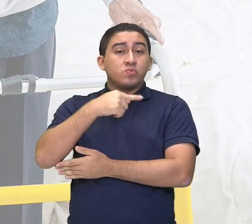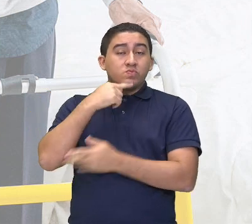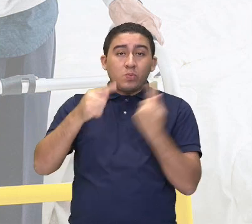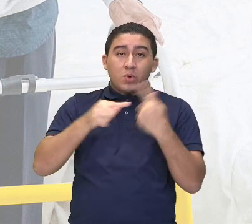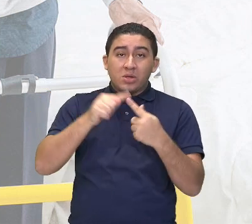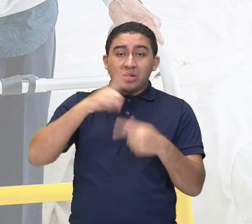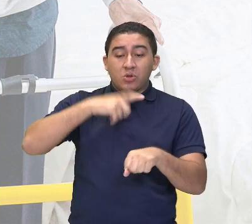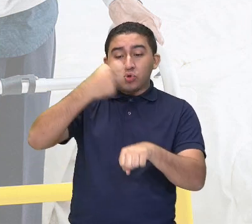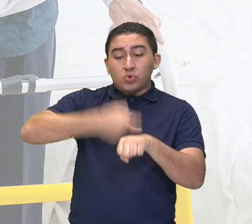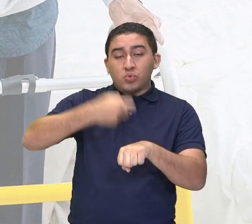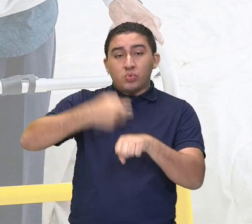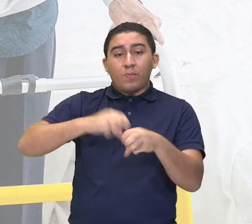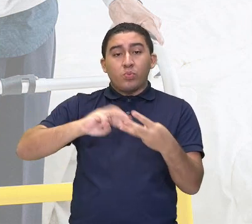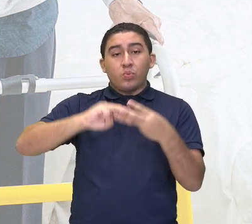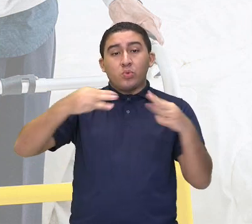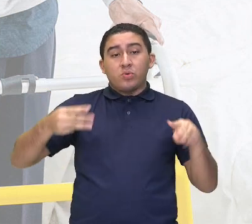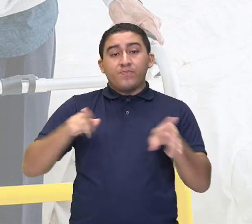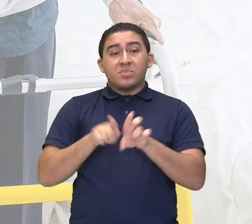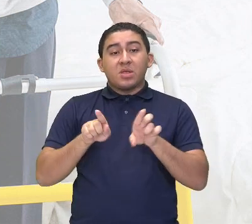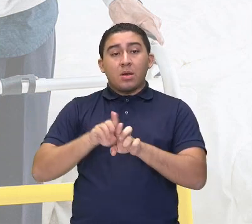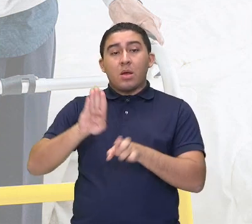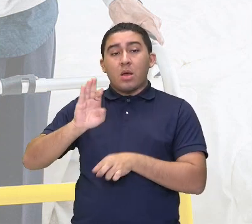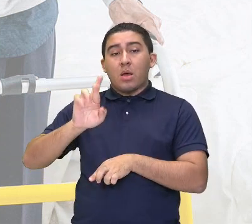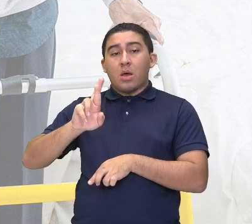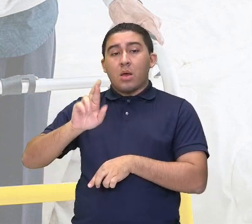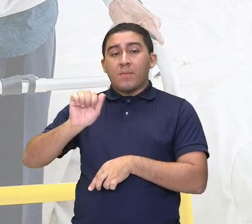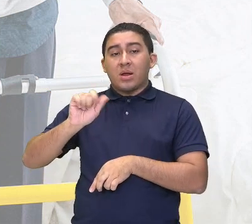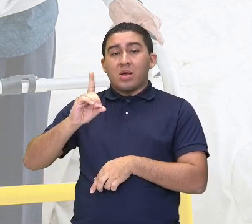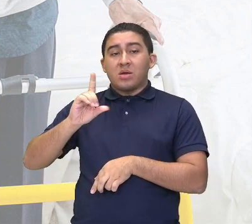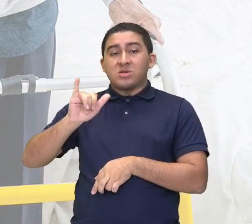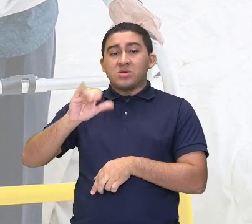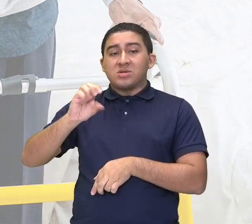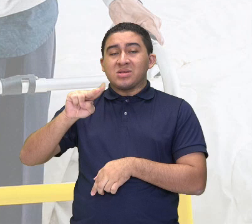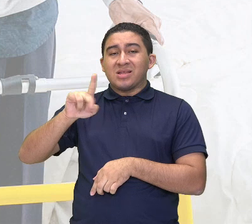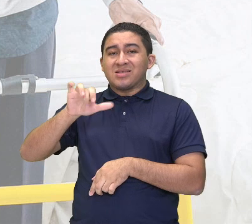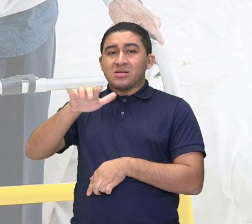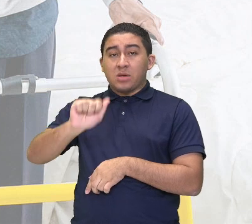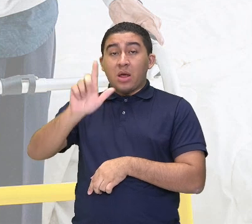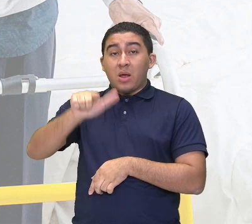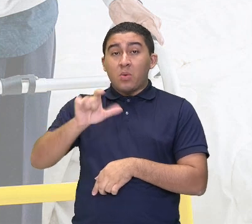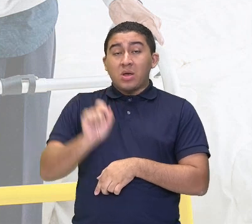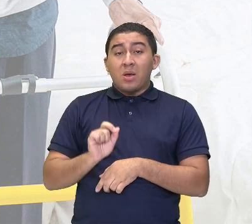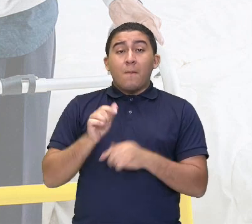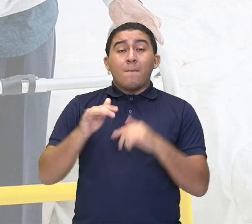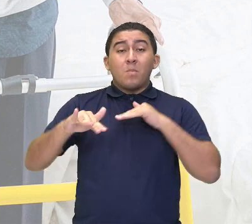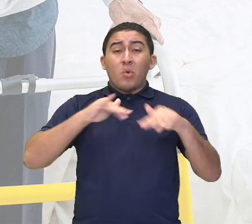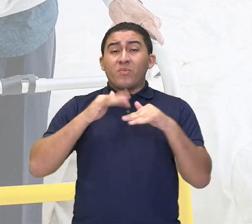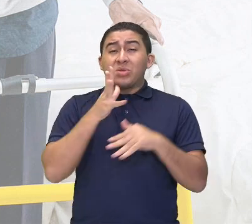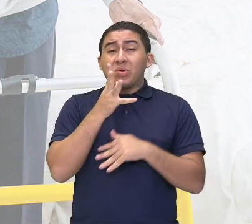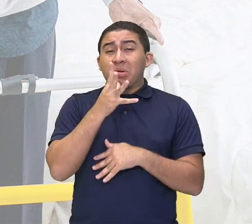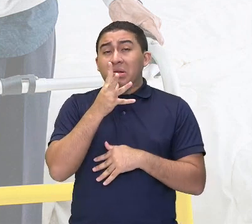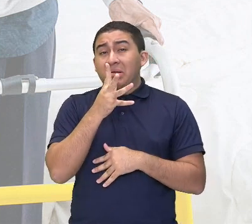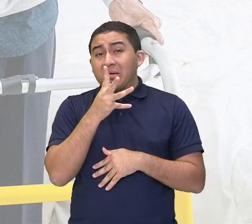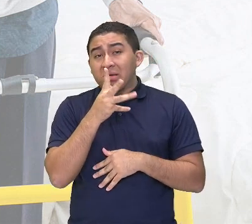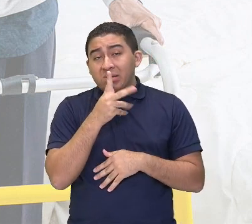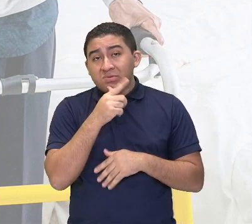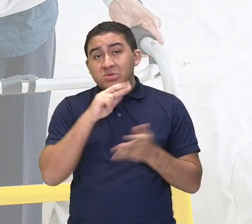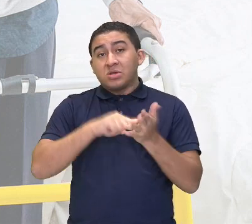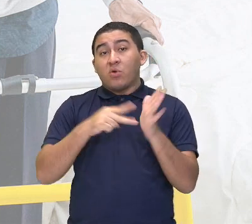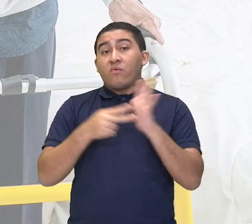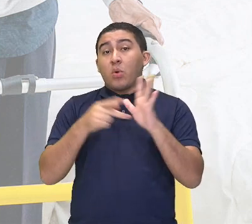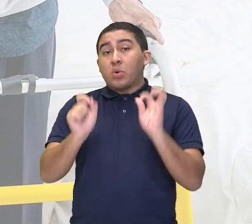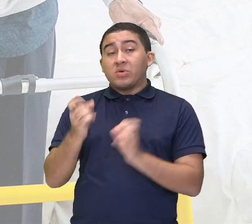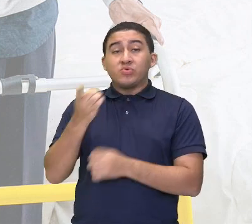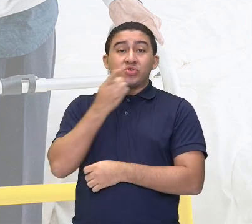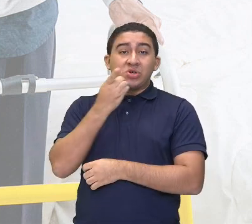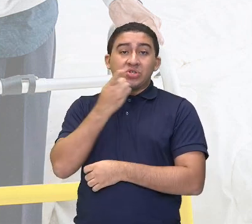a bradicinesia, que é a lentidão nos movimentos, tornando tarefas diárias mais difíceis, como a gente